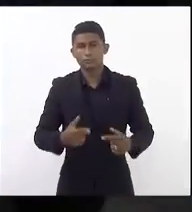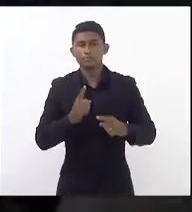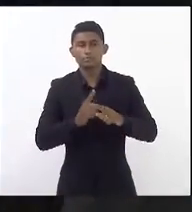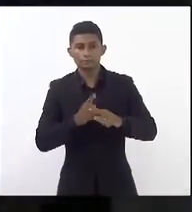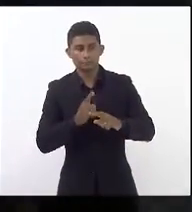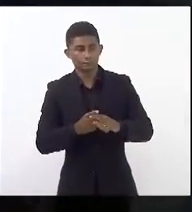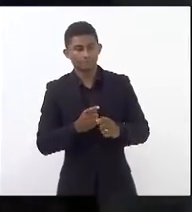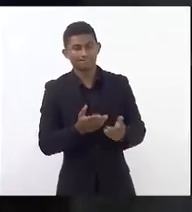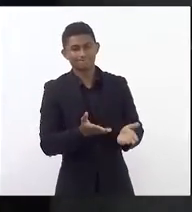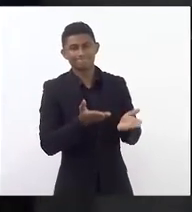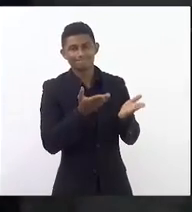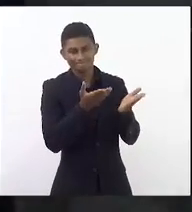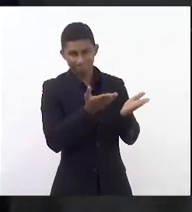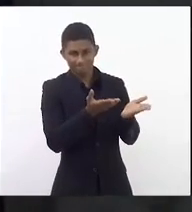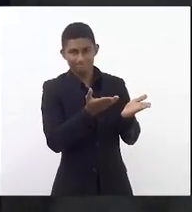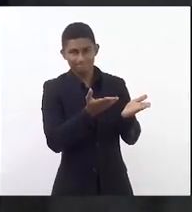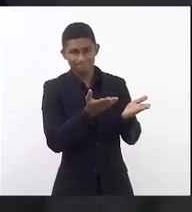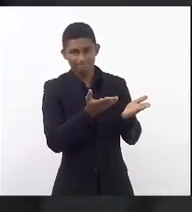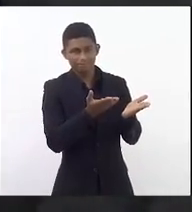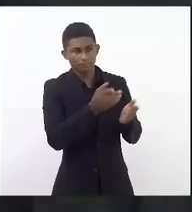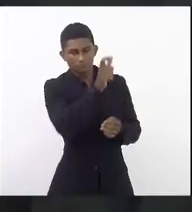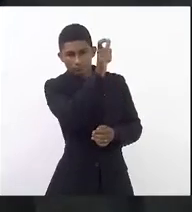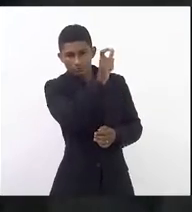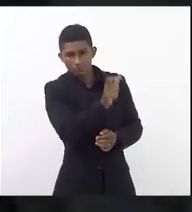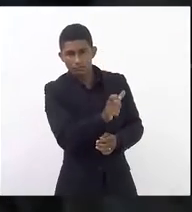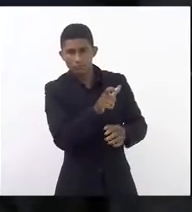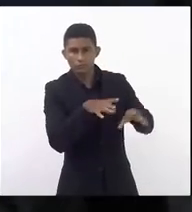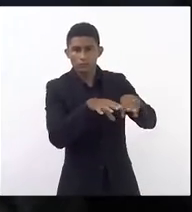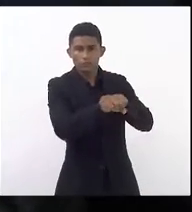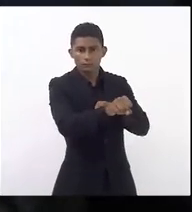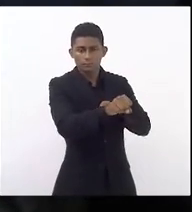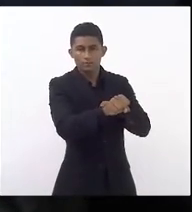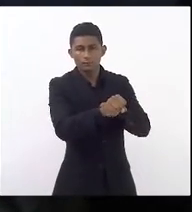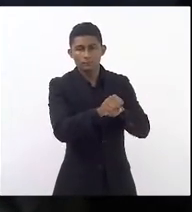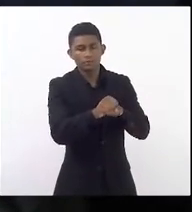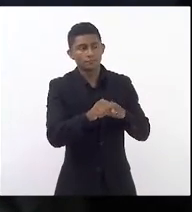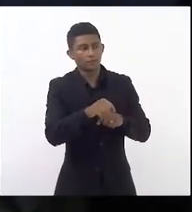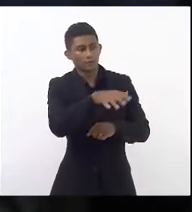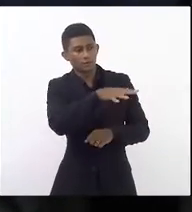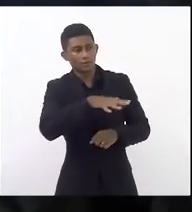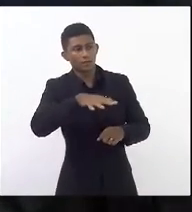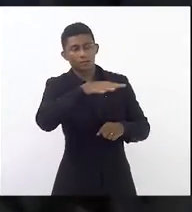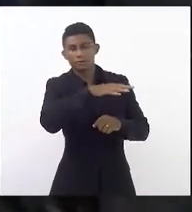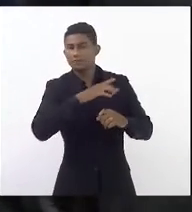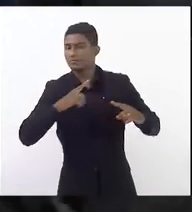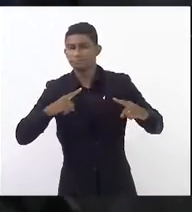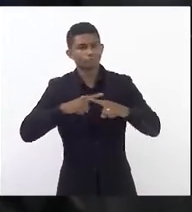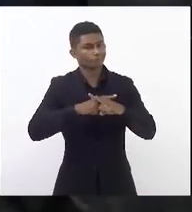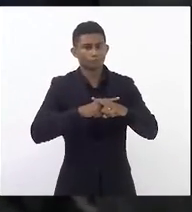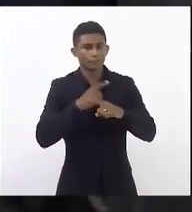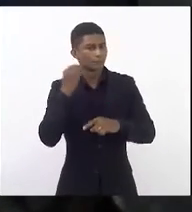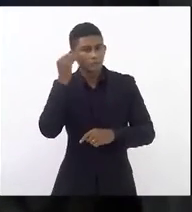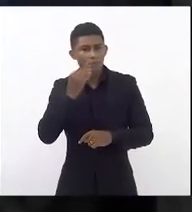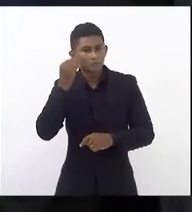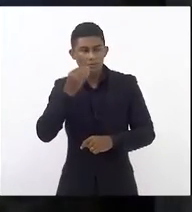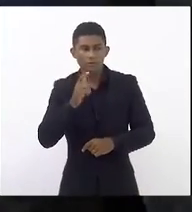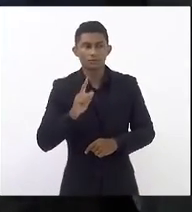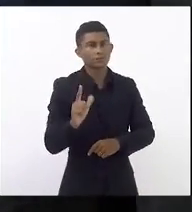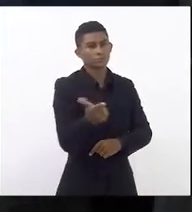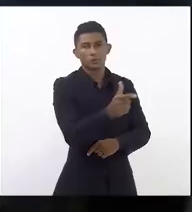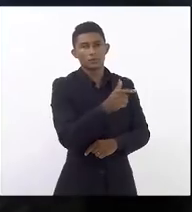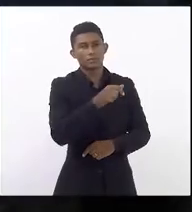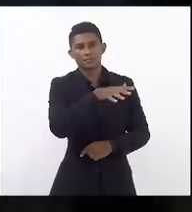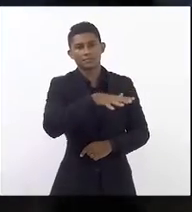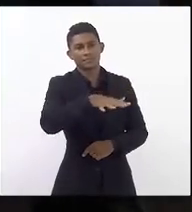formação do candidato não tem a experiência profissional na